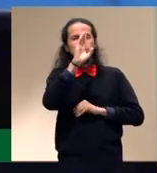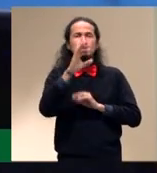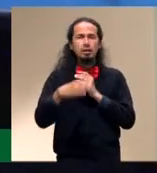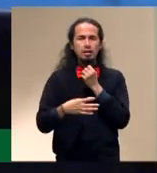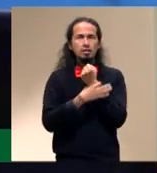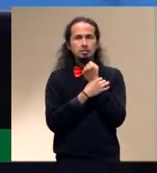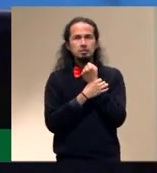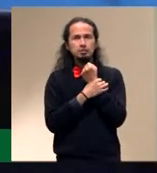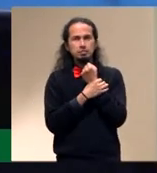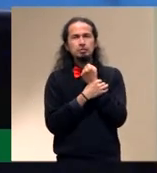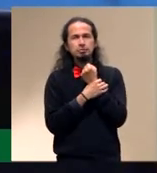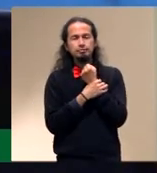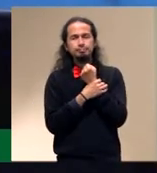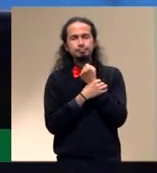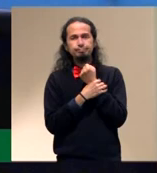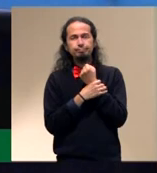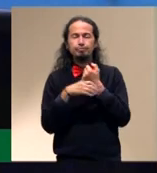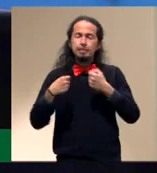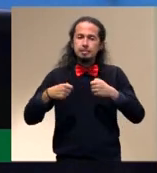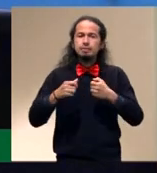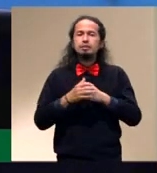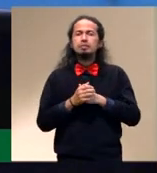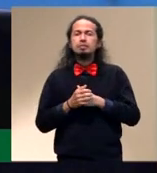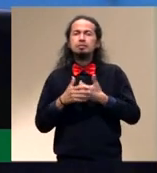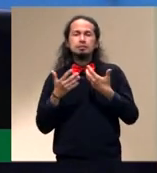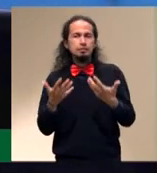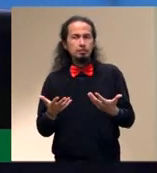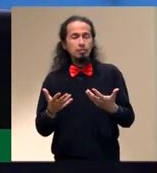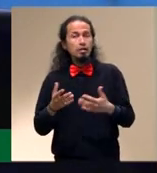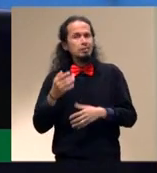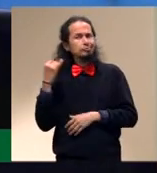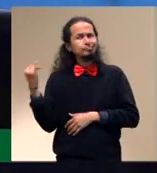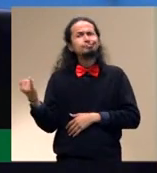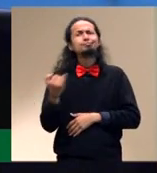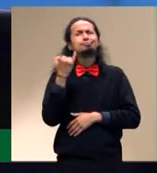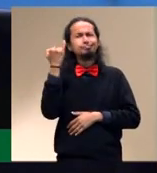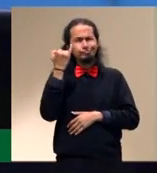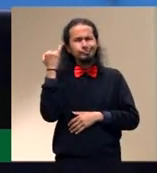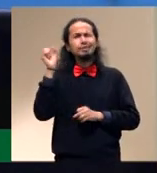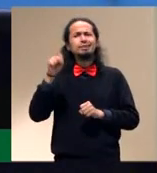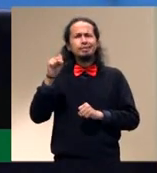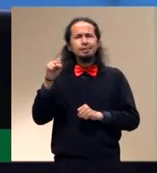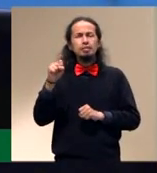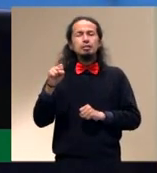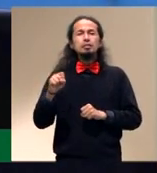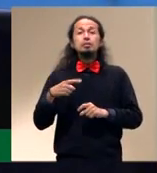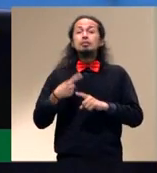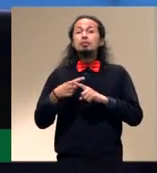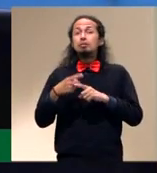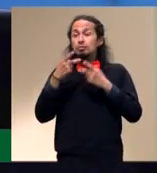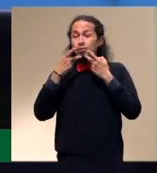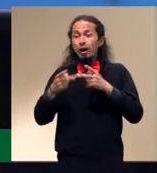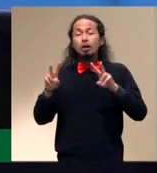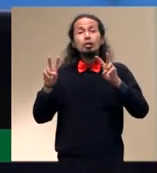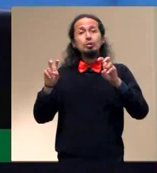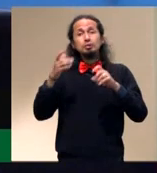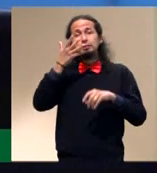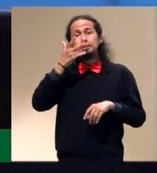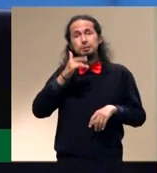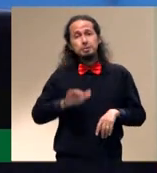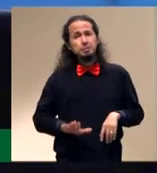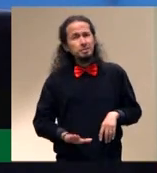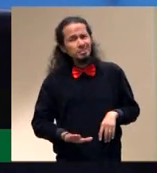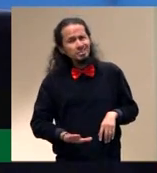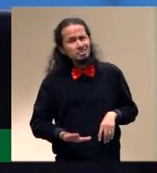a ordem aqui para dar essa ênfase. É fundamental. Sou tratando de crianças pequenas. Então, aí vem uma série